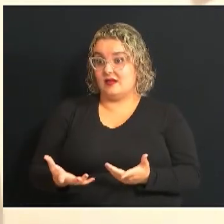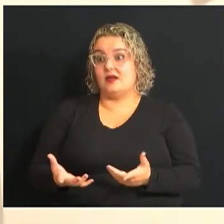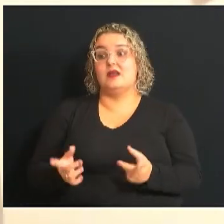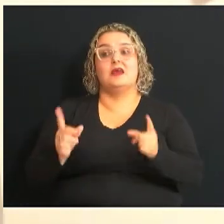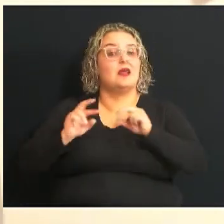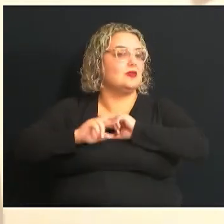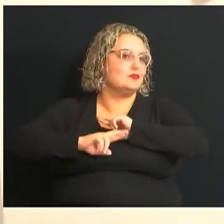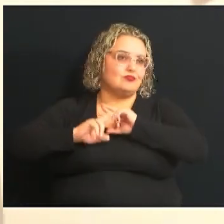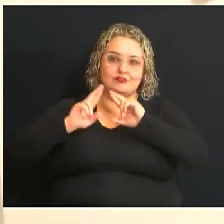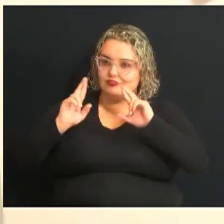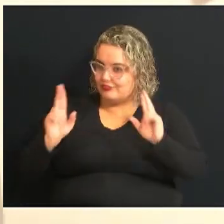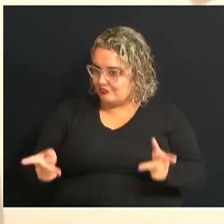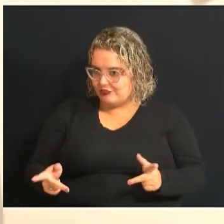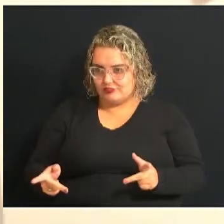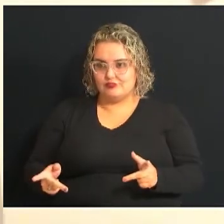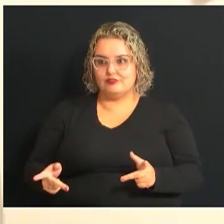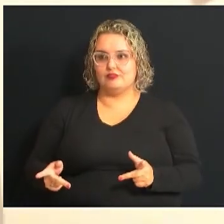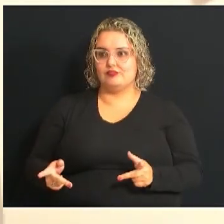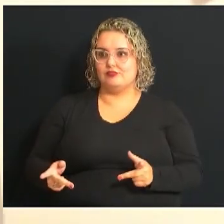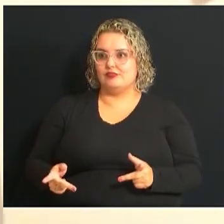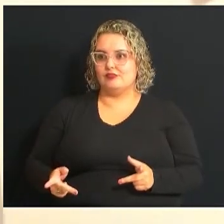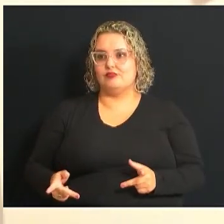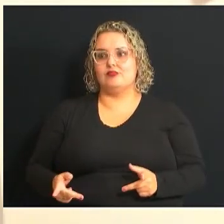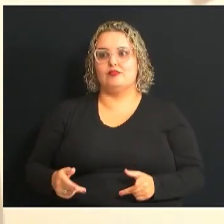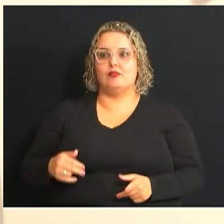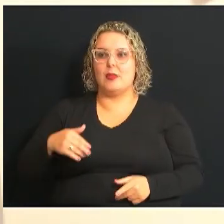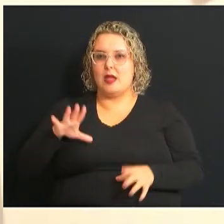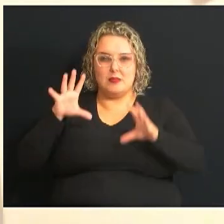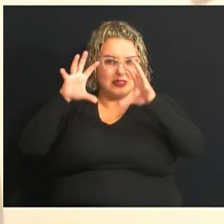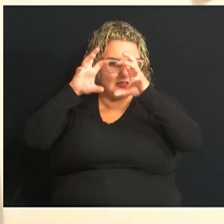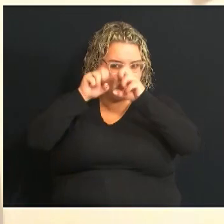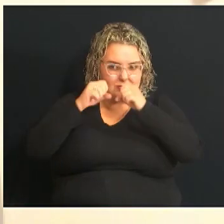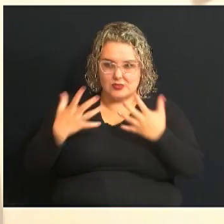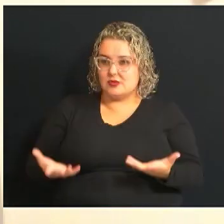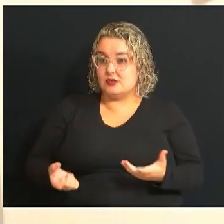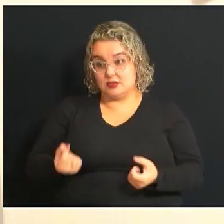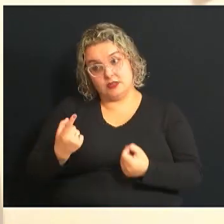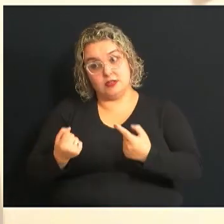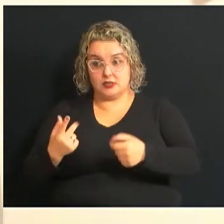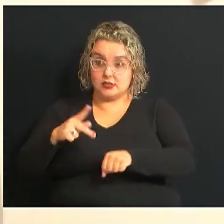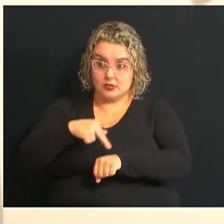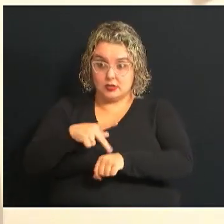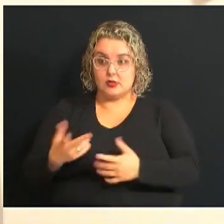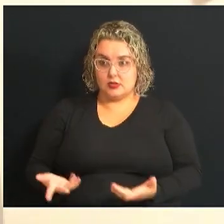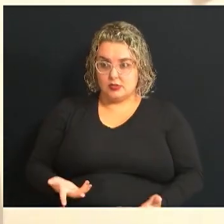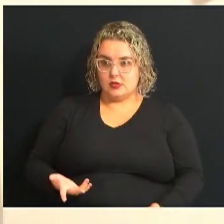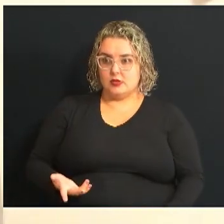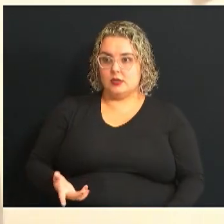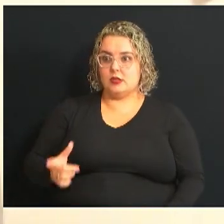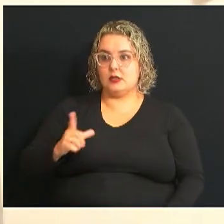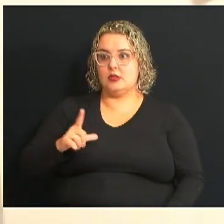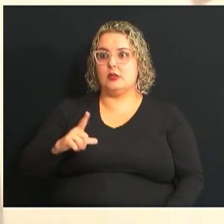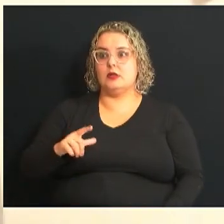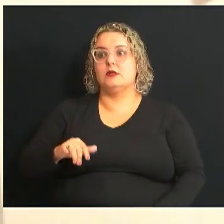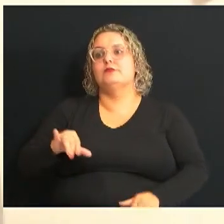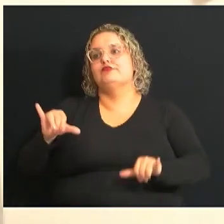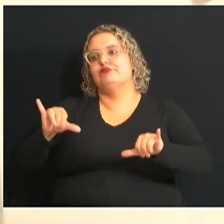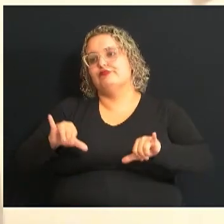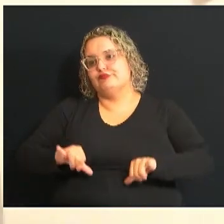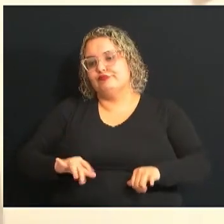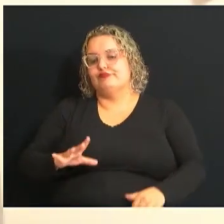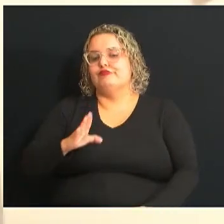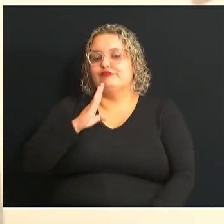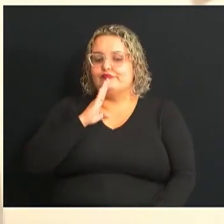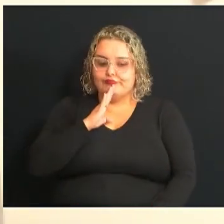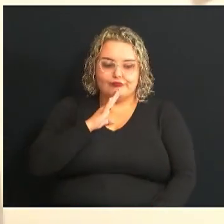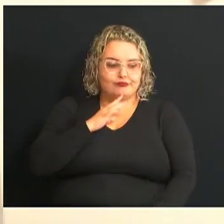diferente, é mais escuro, enfim, em alguns países, né? E aí tem muita gente sofrendo calada sem buscar